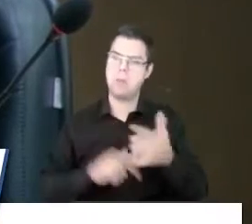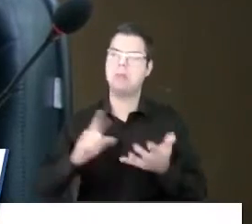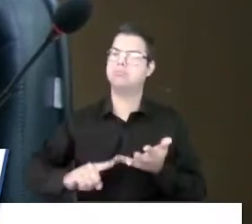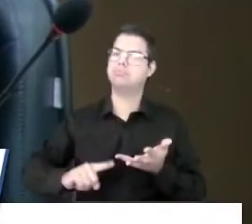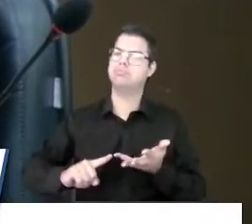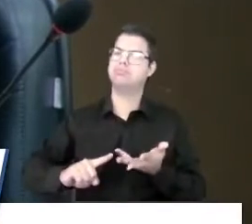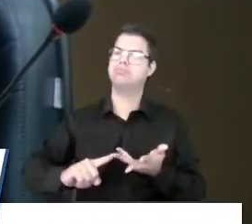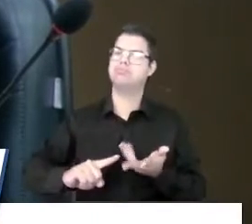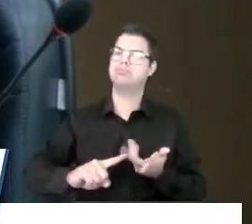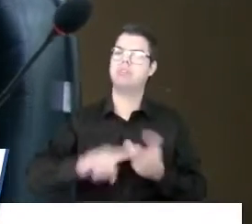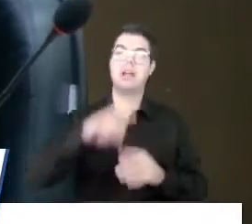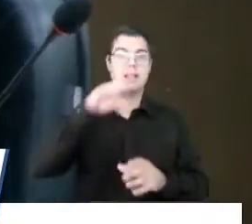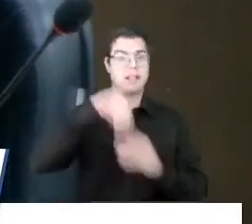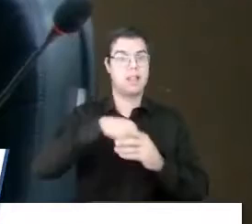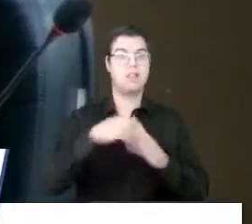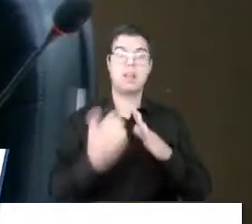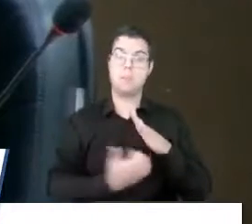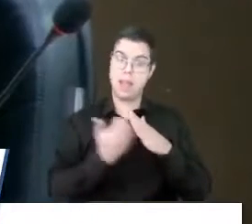empresas. Nesse tipo de...